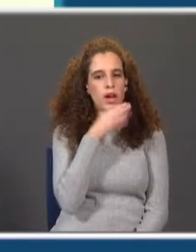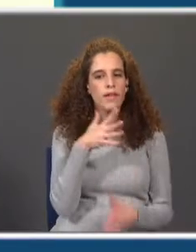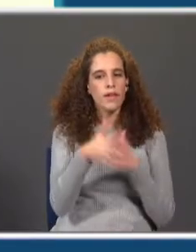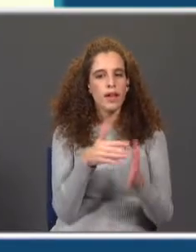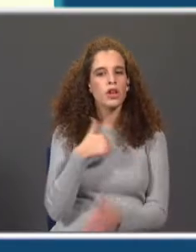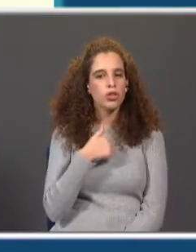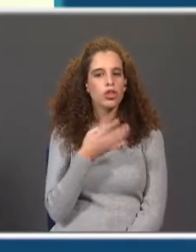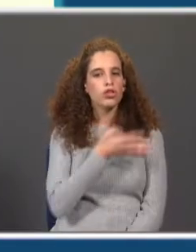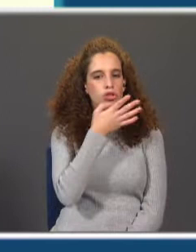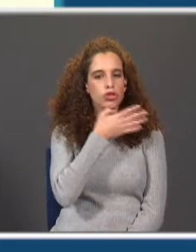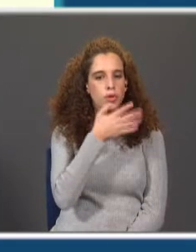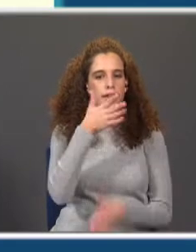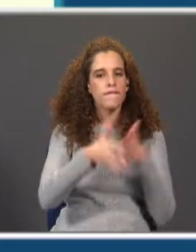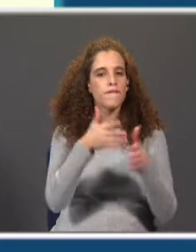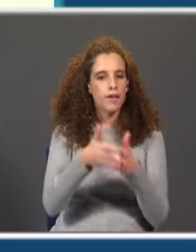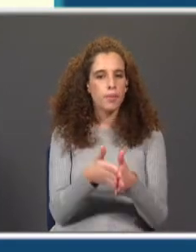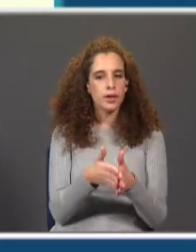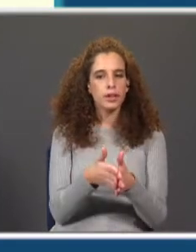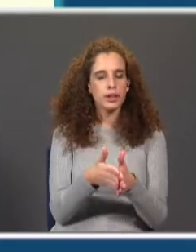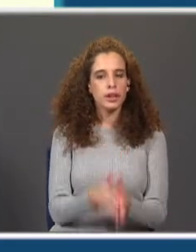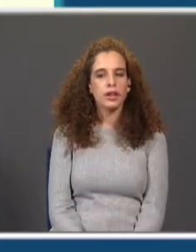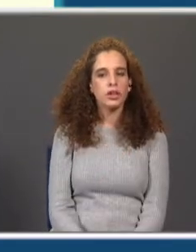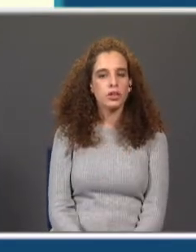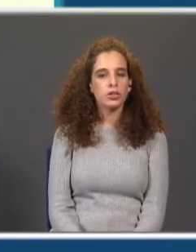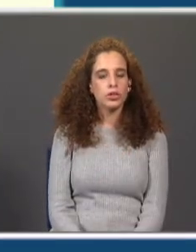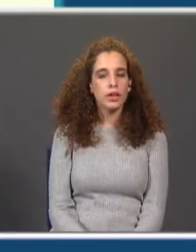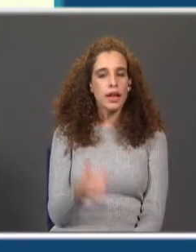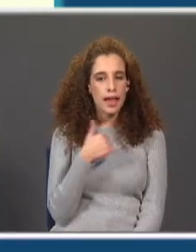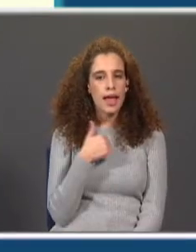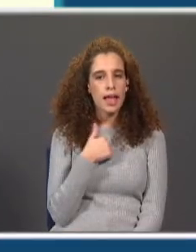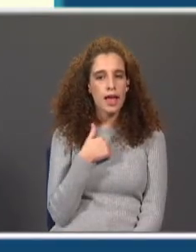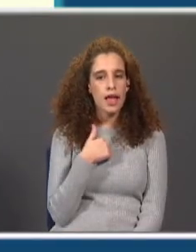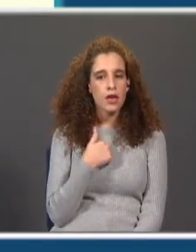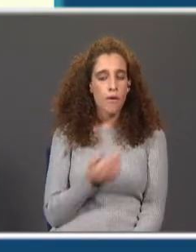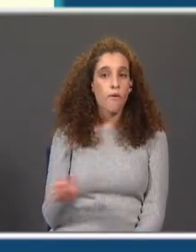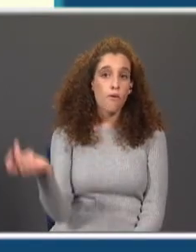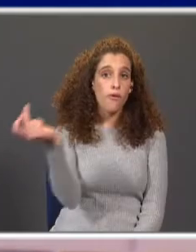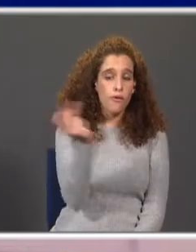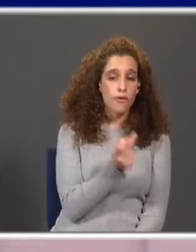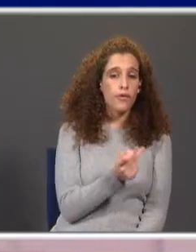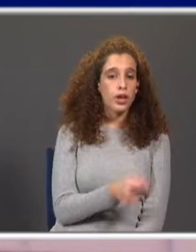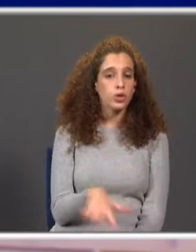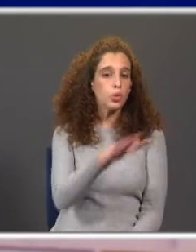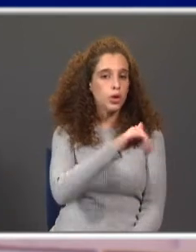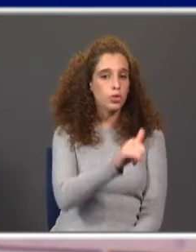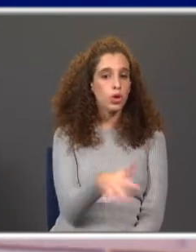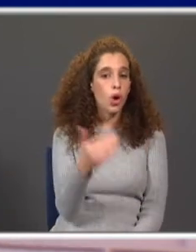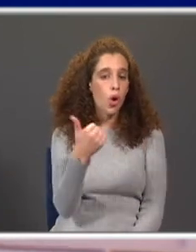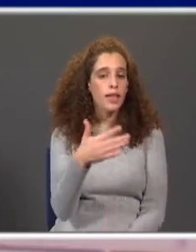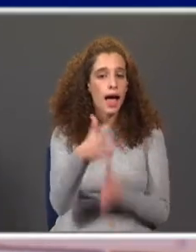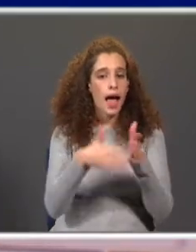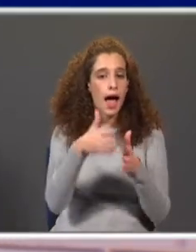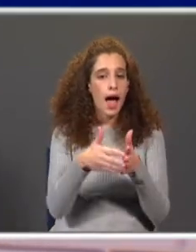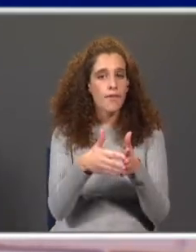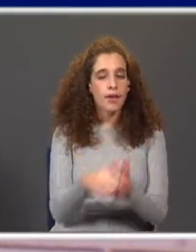que é uma fábrica de cortumes. Está cheio de sorte. Porque eu venho de um sítio onde há fábricas de cortumes. É Alcanena